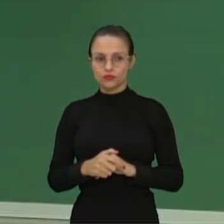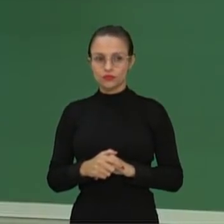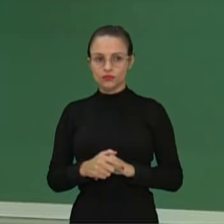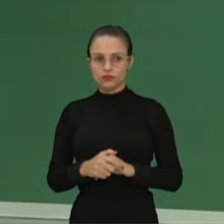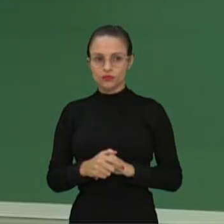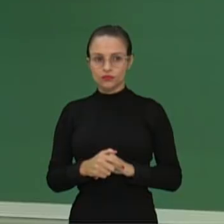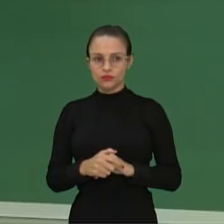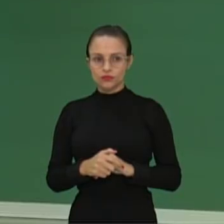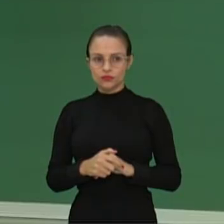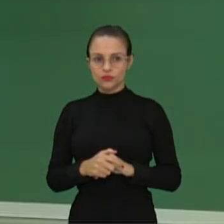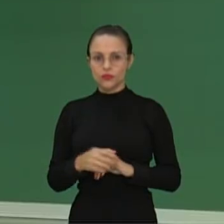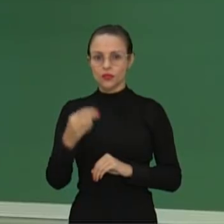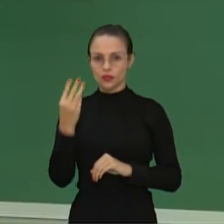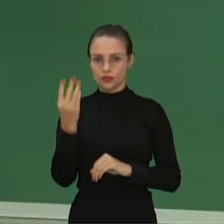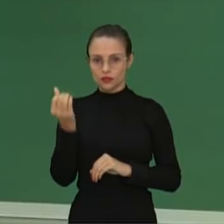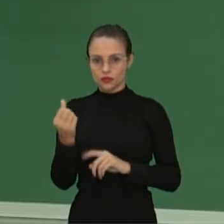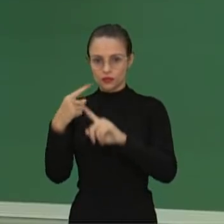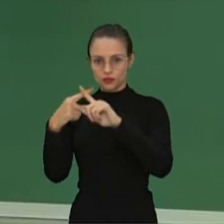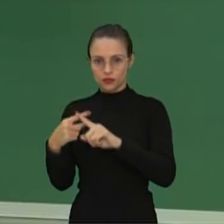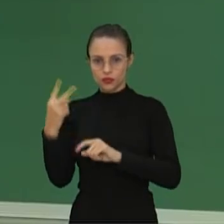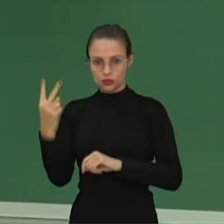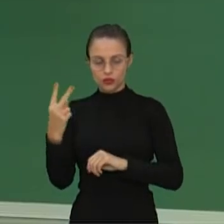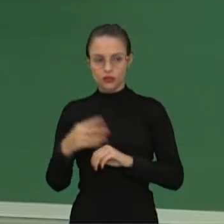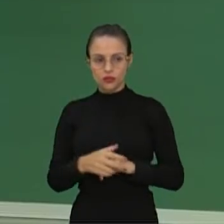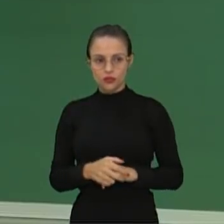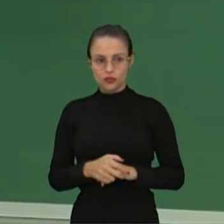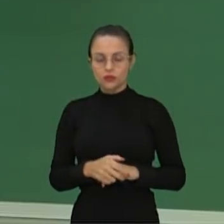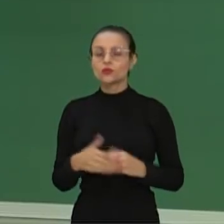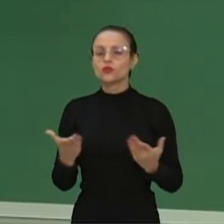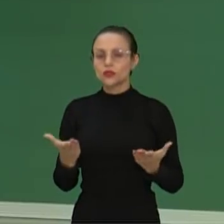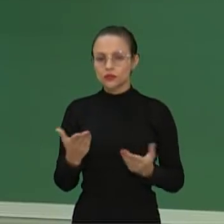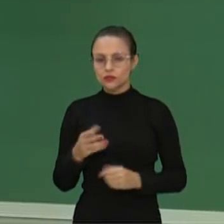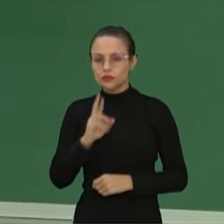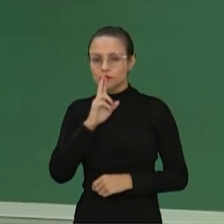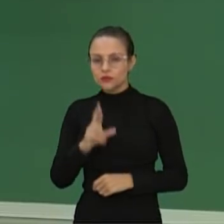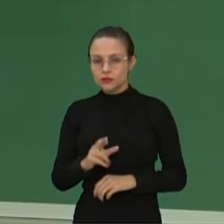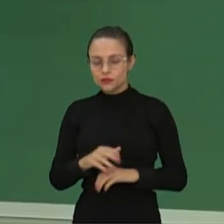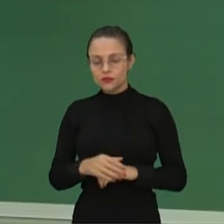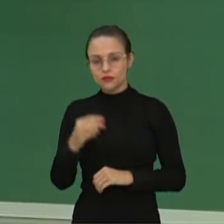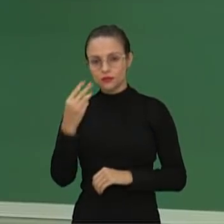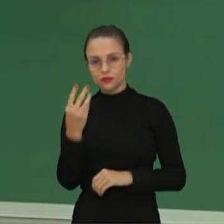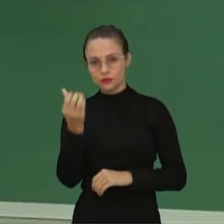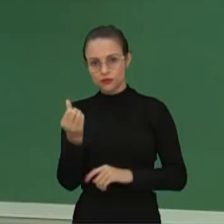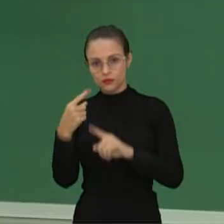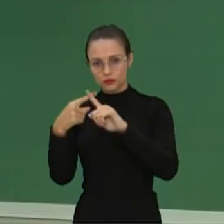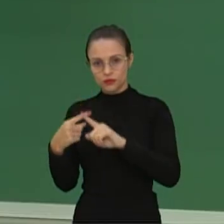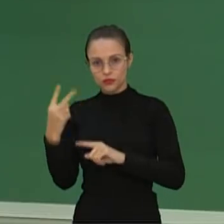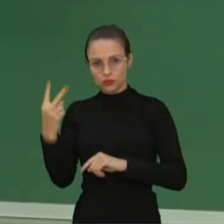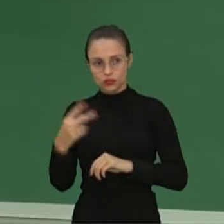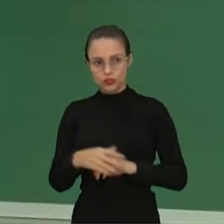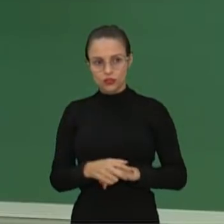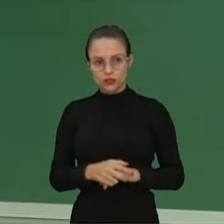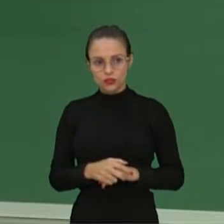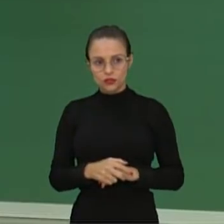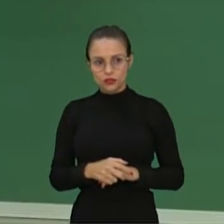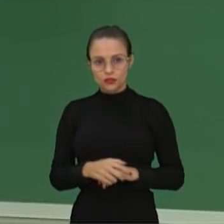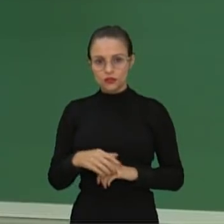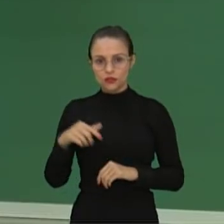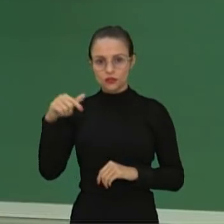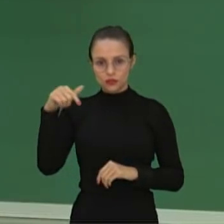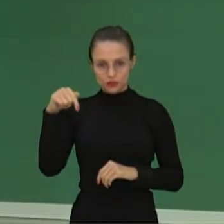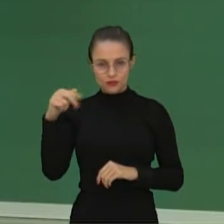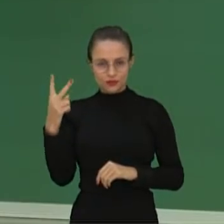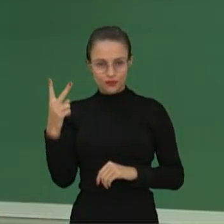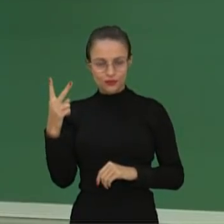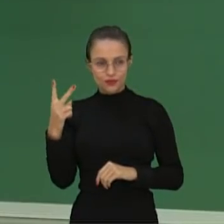multiplicação. Então, 36 vezes 2. Quanto que dá 36 vezes 2? Vamos ver? Olha que facinho,